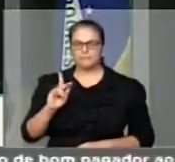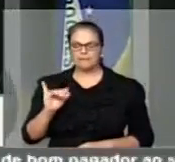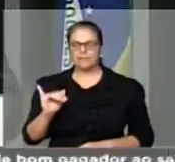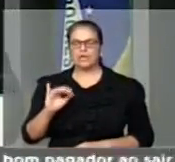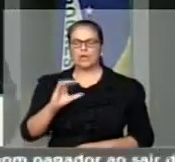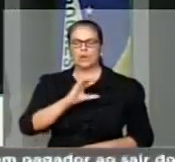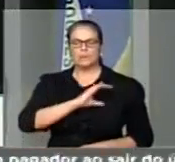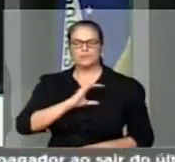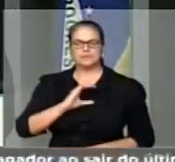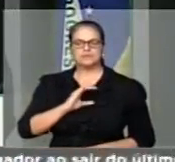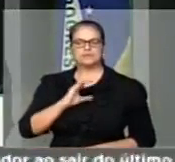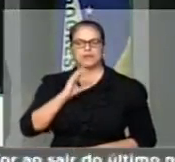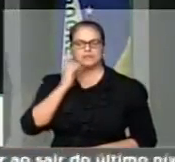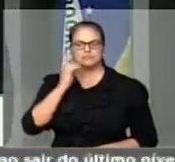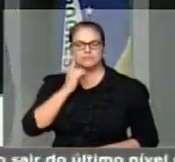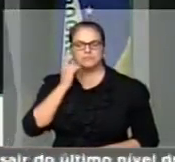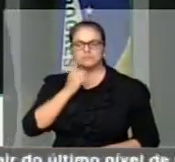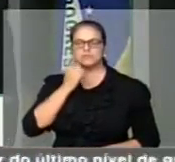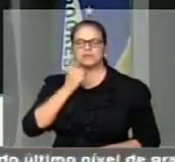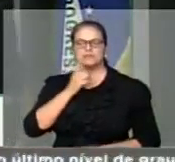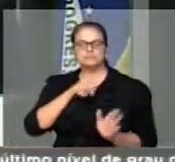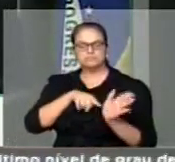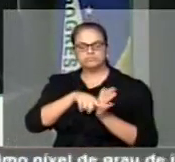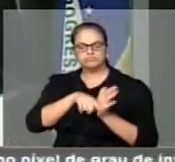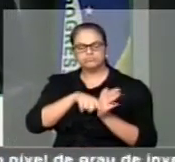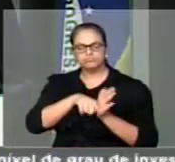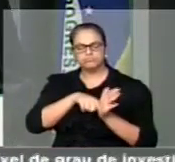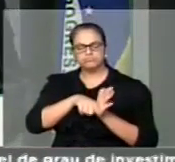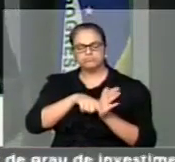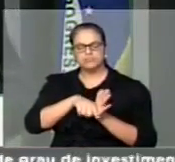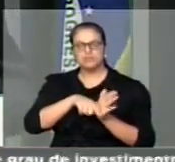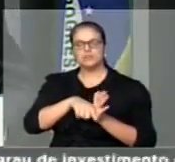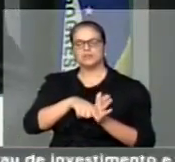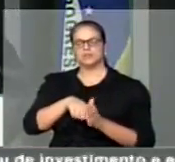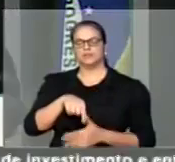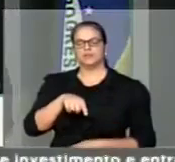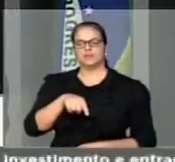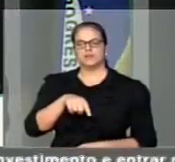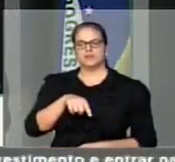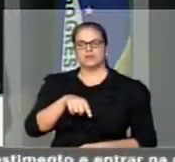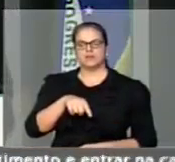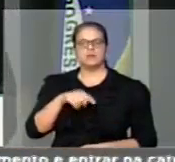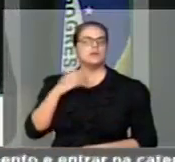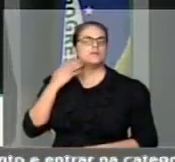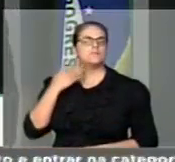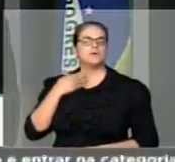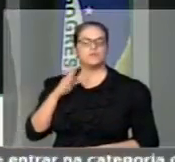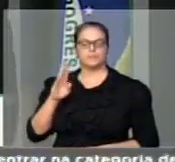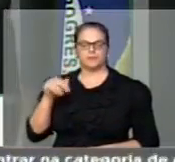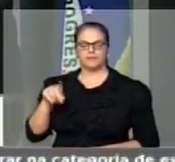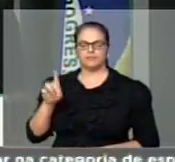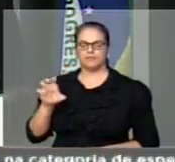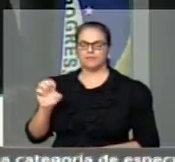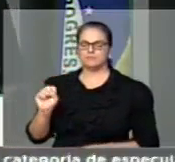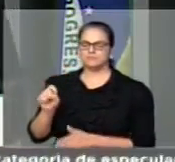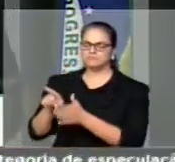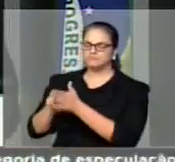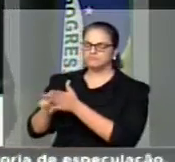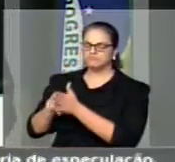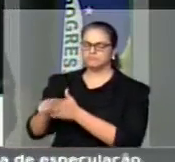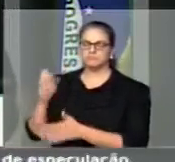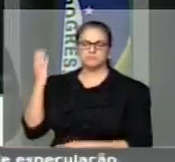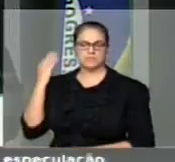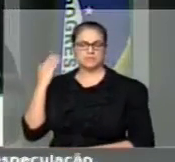Inquérito que fora criado na Câmara dos Deputados, com o pedido do líder, à época do PSDB,